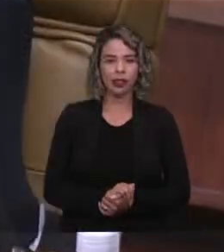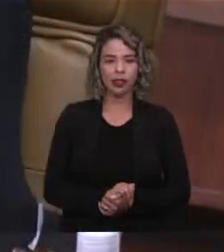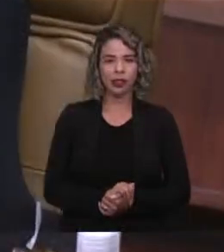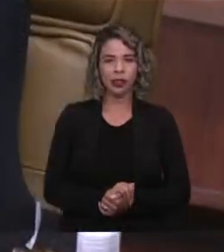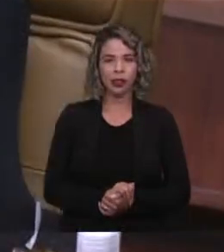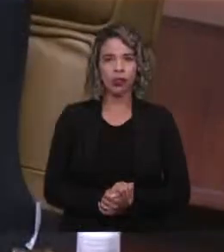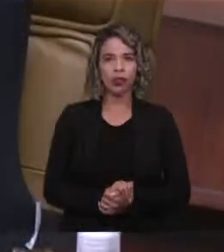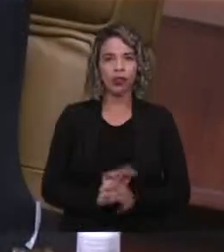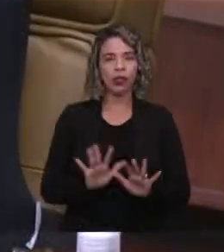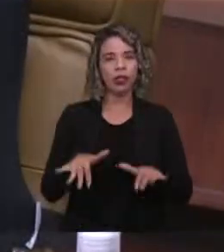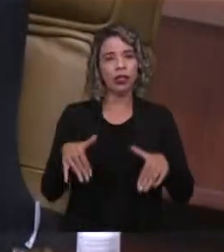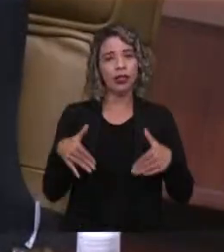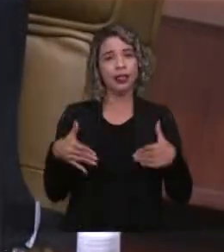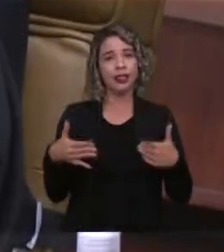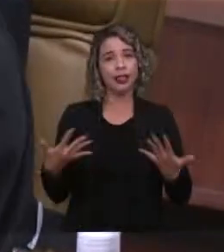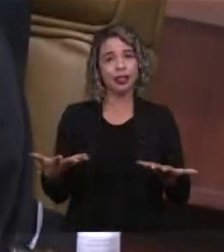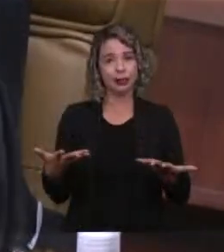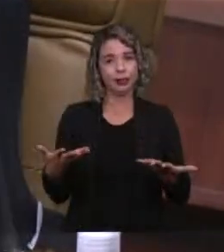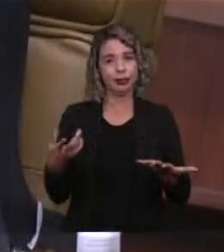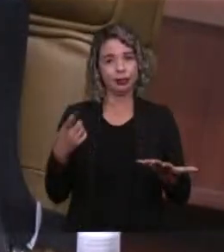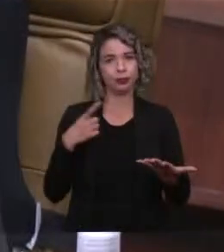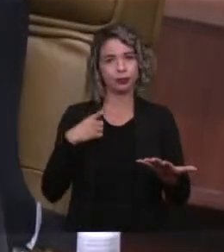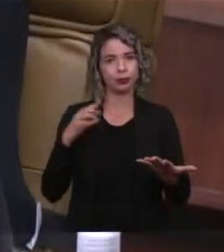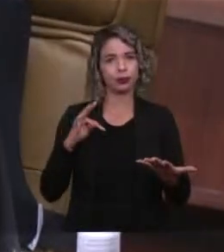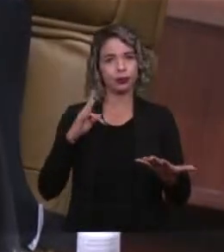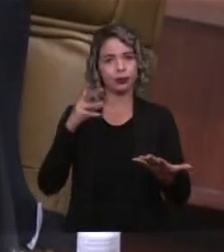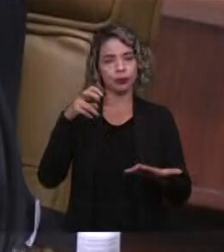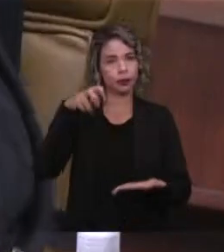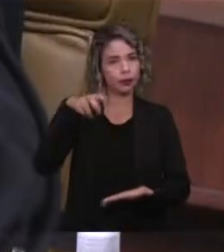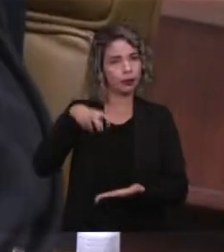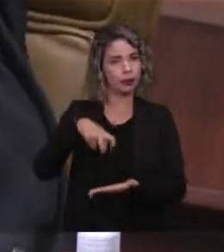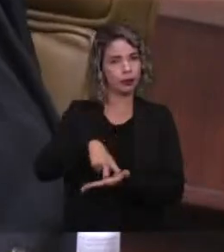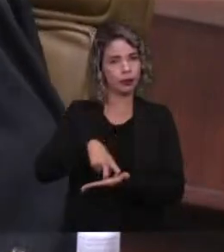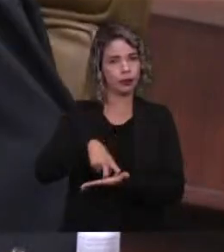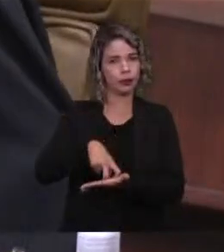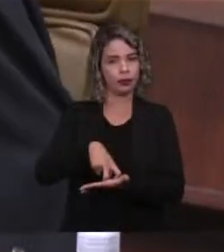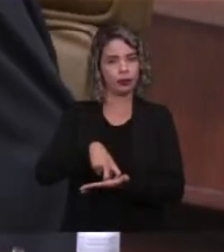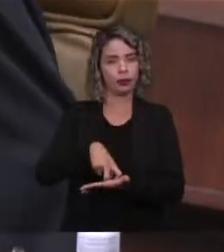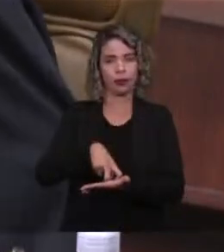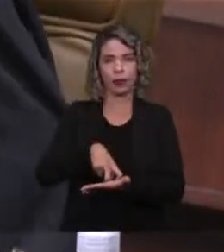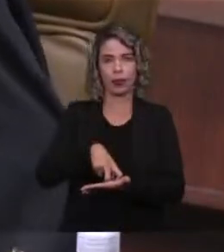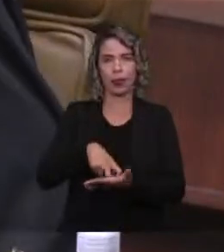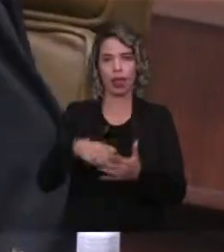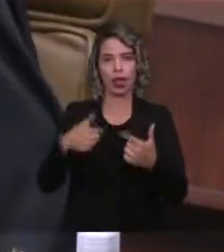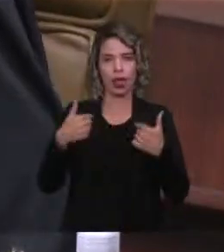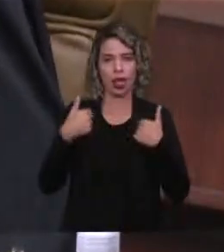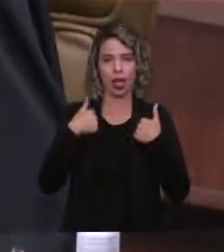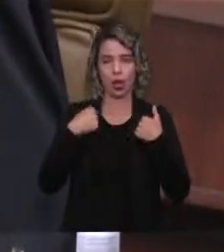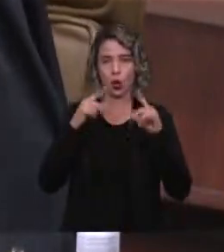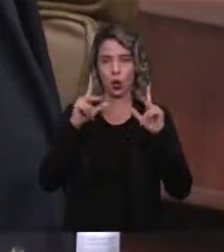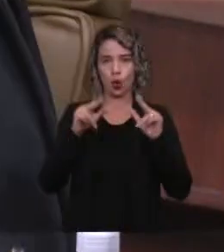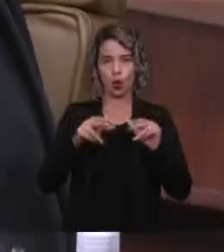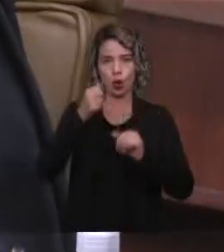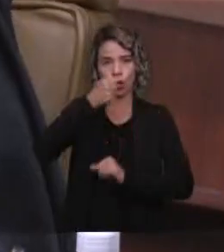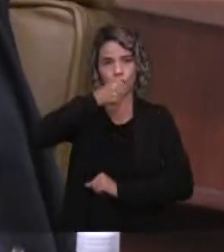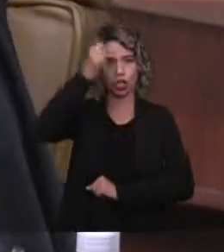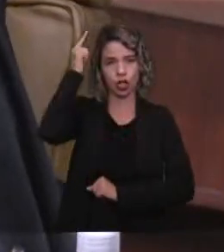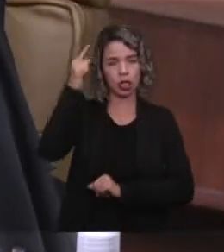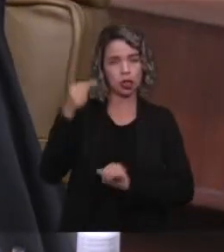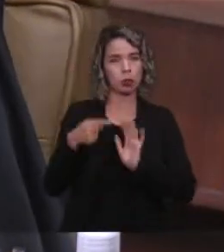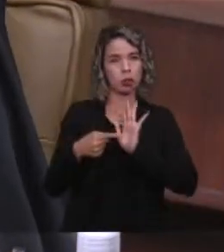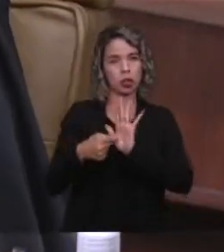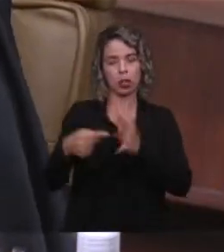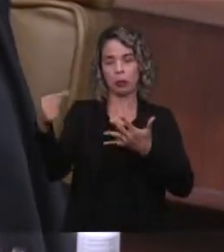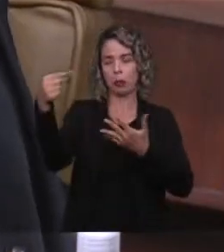Então, em resumo, as condenações. Eu não vou, como fez também o eminente ministro Alexandre de Moraes,